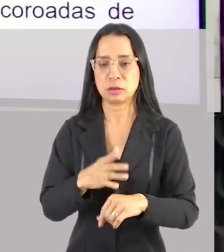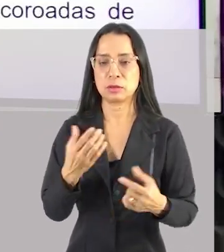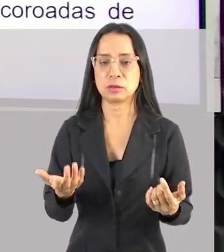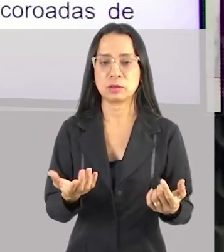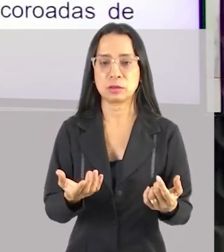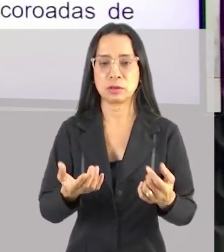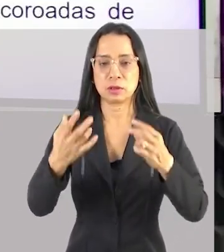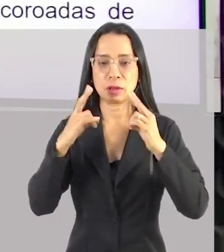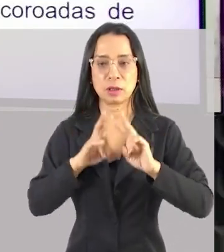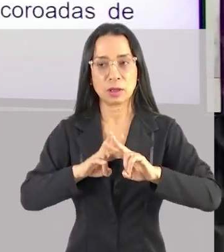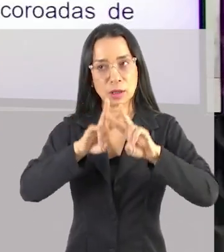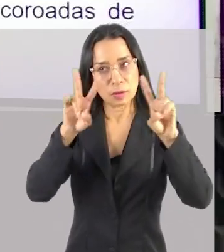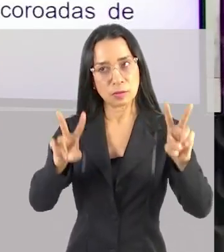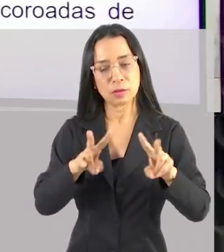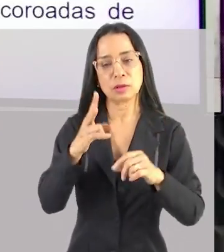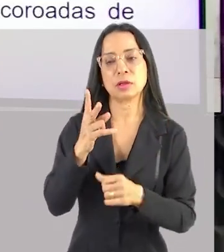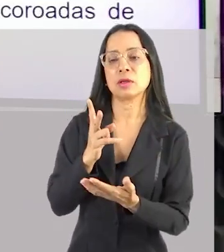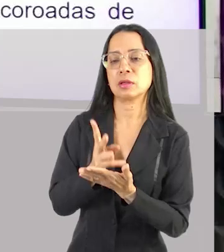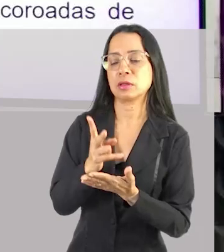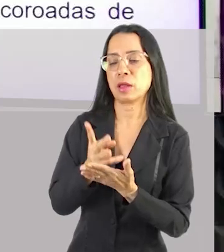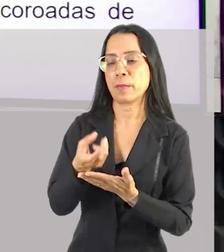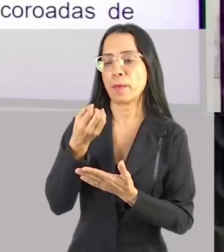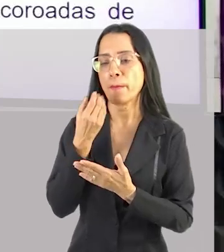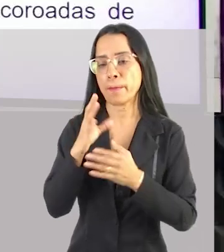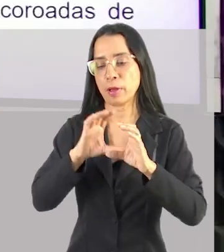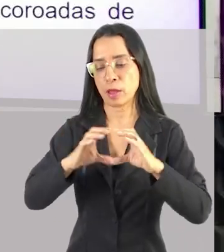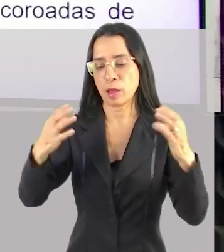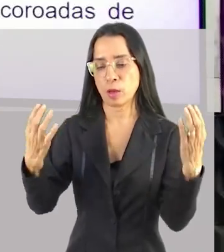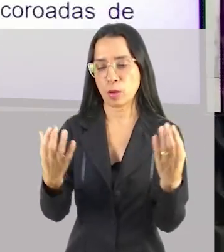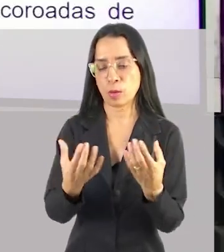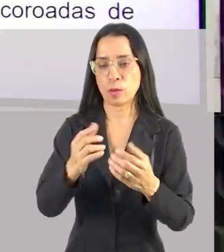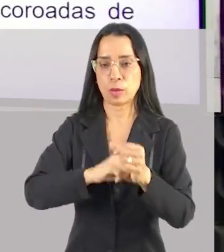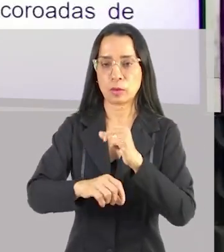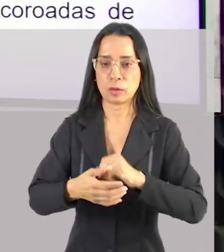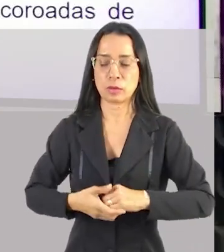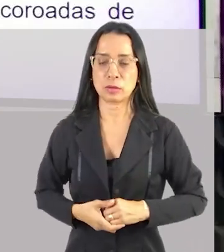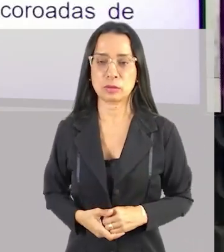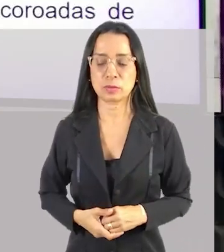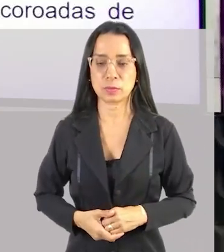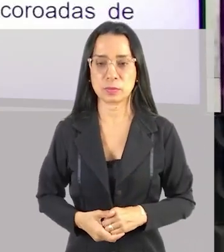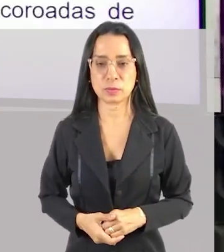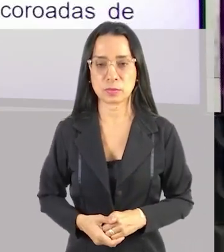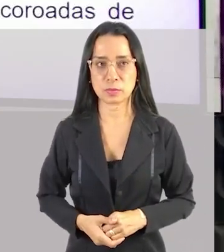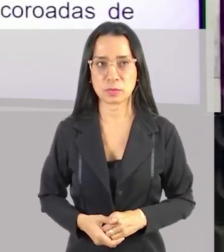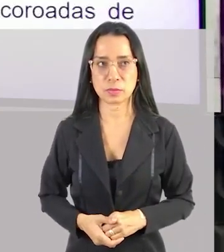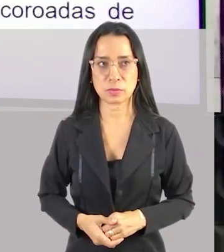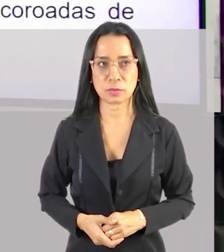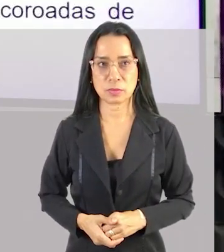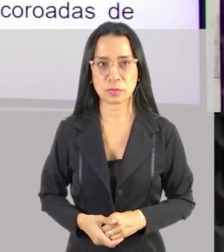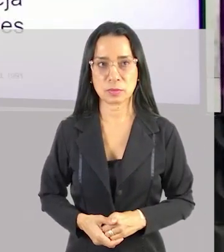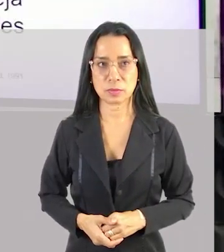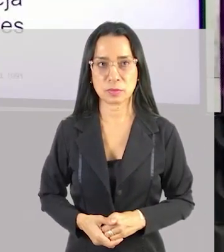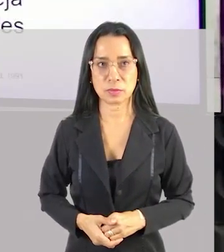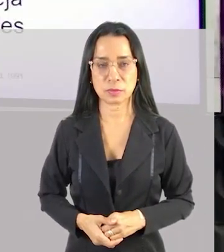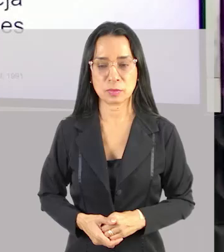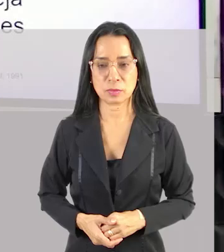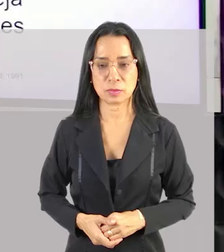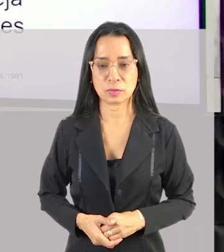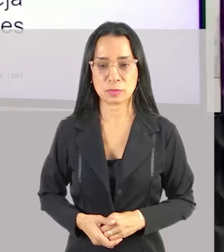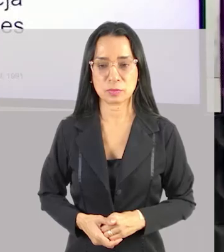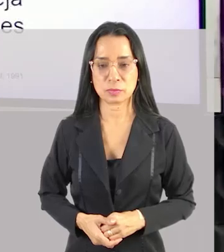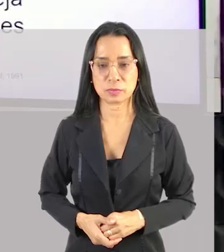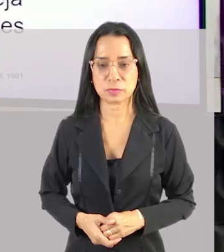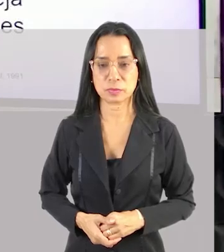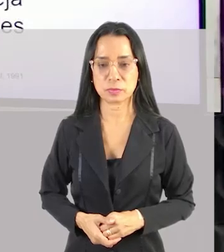beleza? Então, anotem aí todas essas dicas que eu estou passando para vocês, beleza? Vamos a mais uma questão